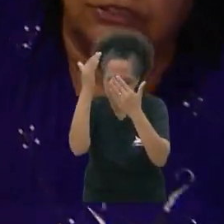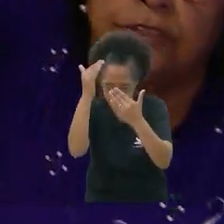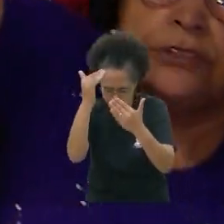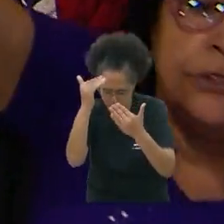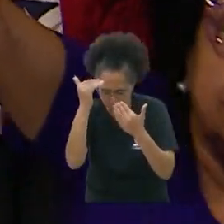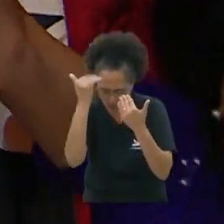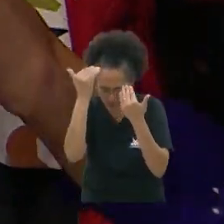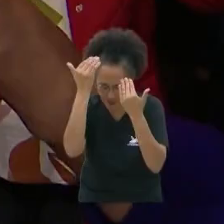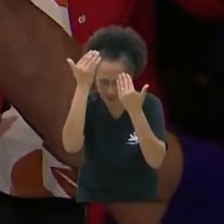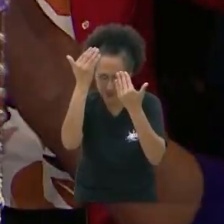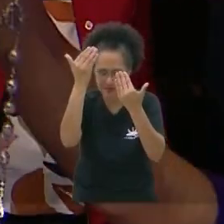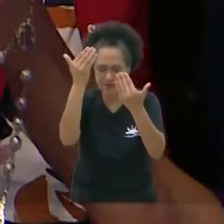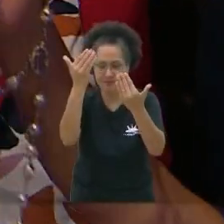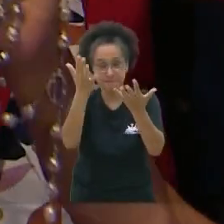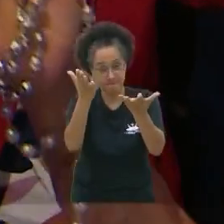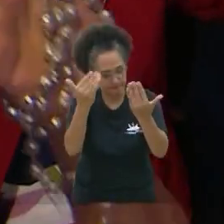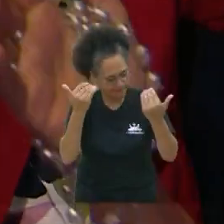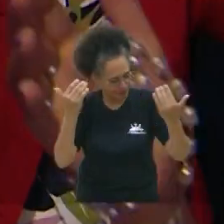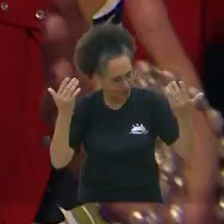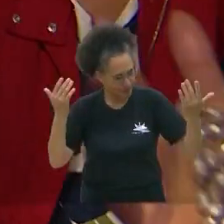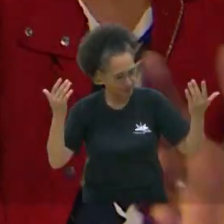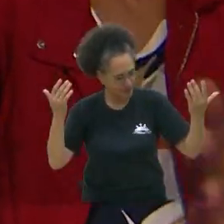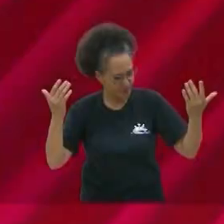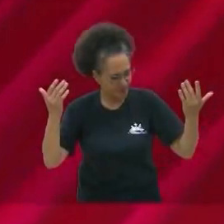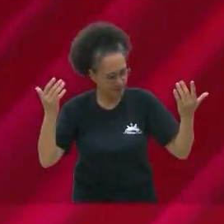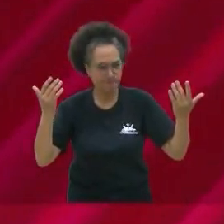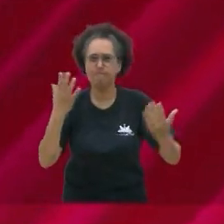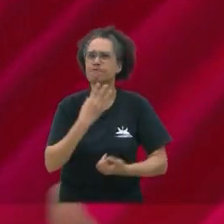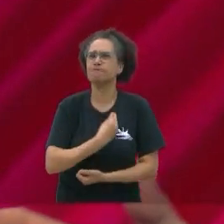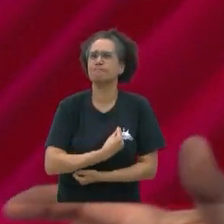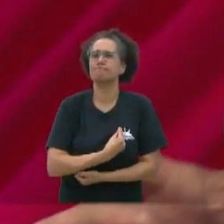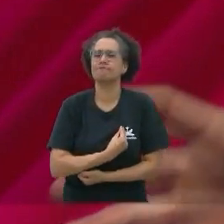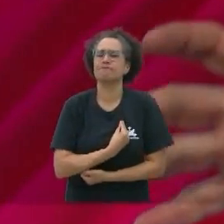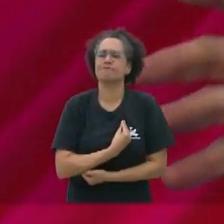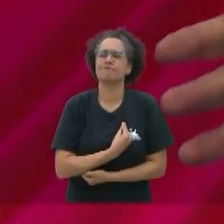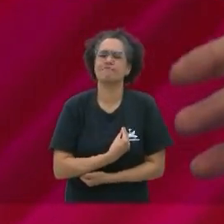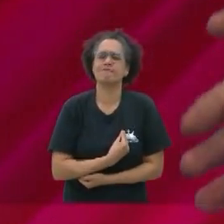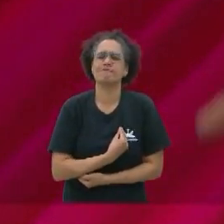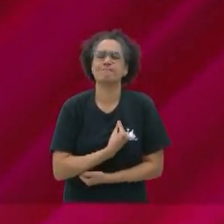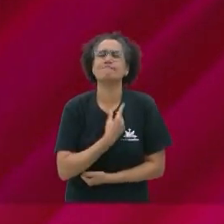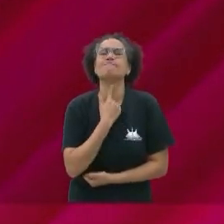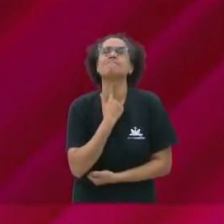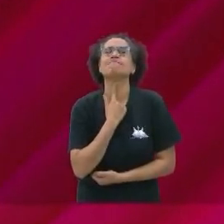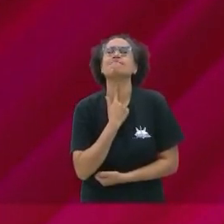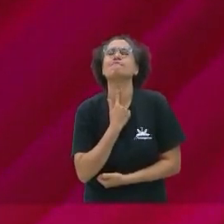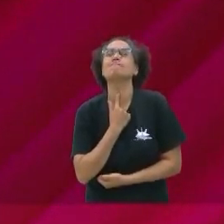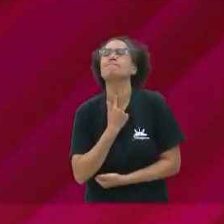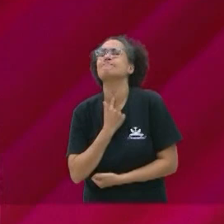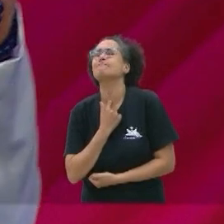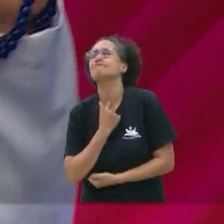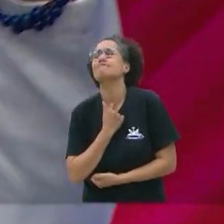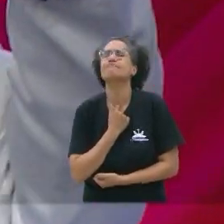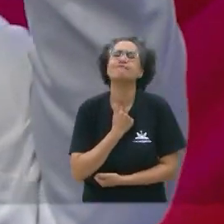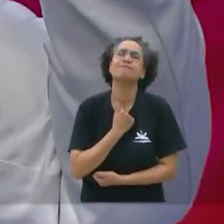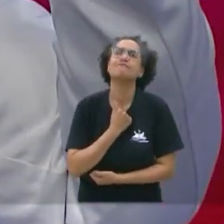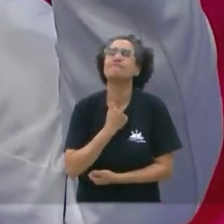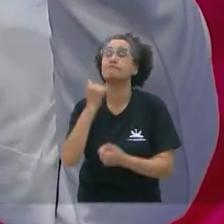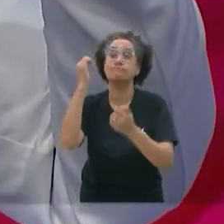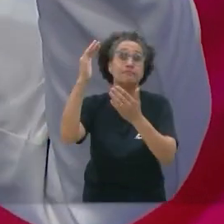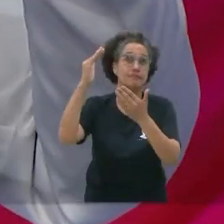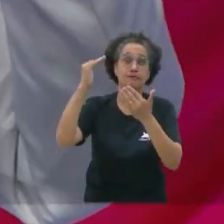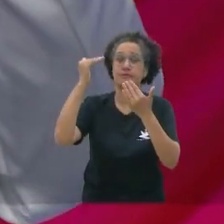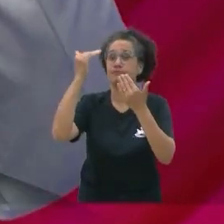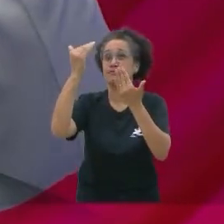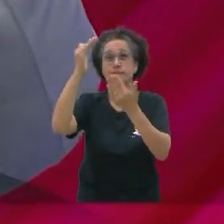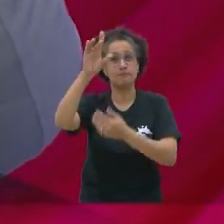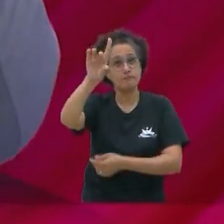Senhor, abra teus braços, minha alma. Minha alma tem sede de ti. De ti,